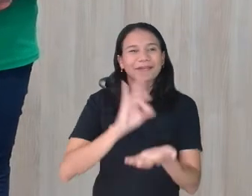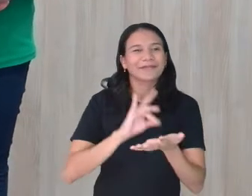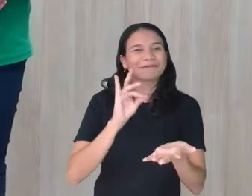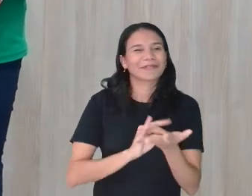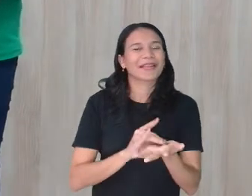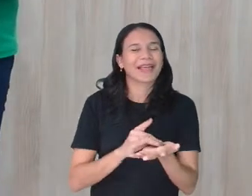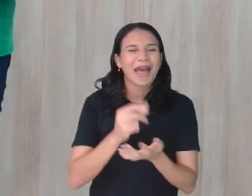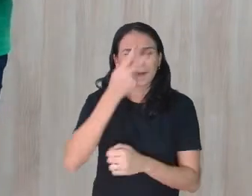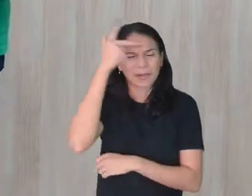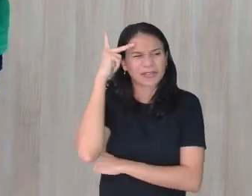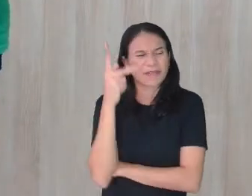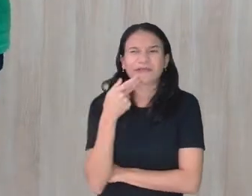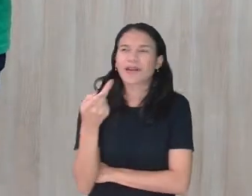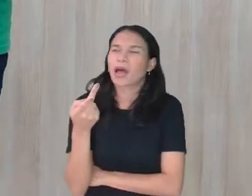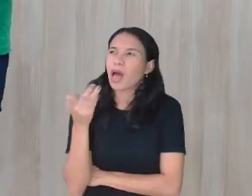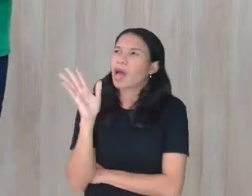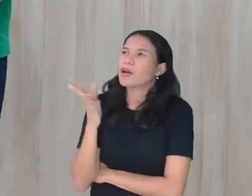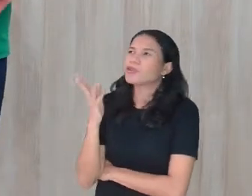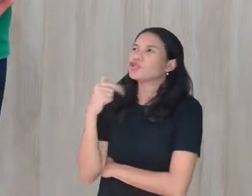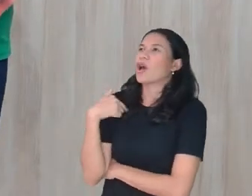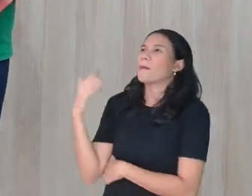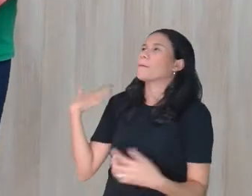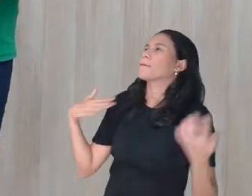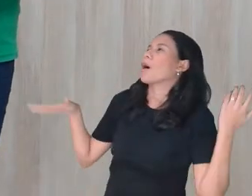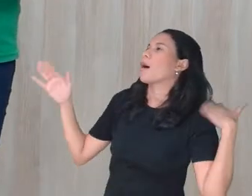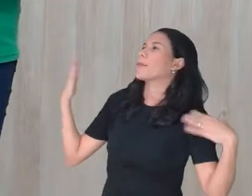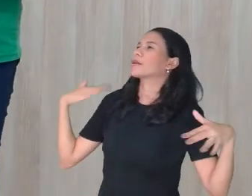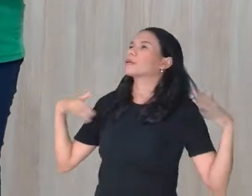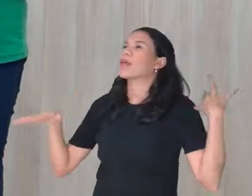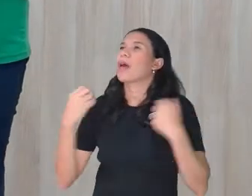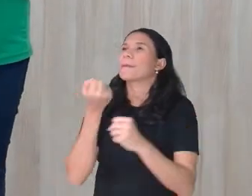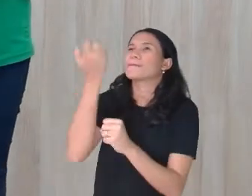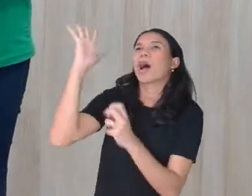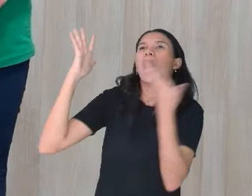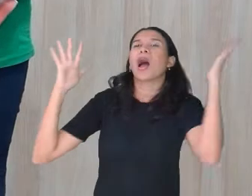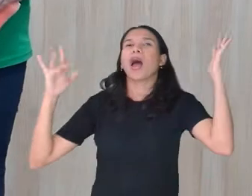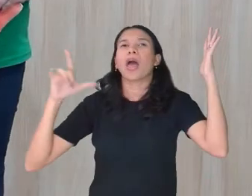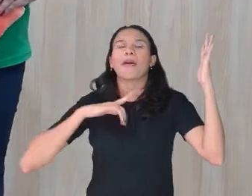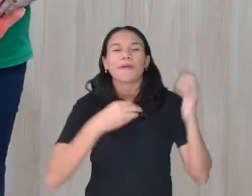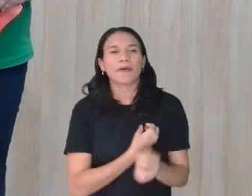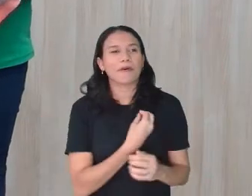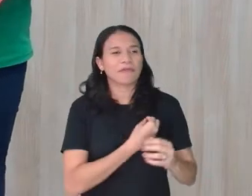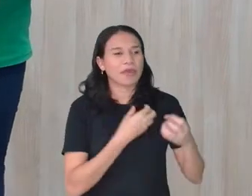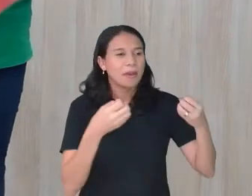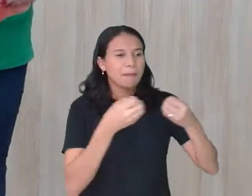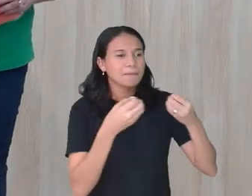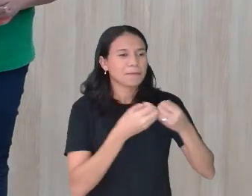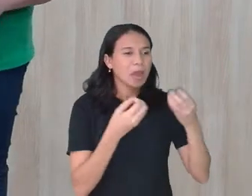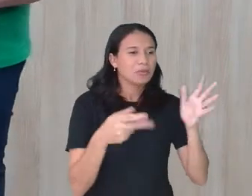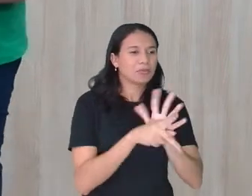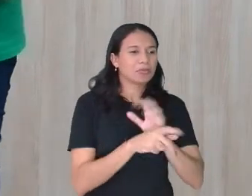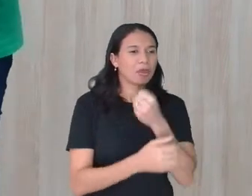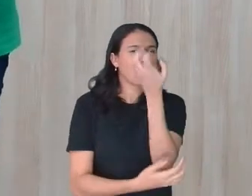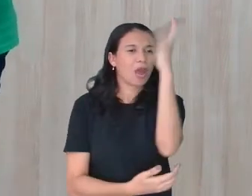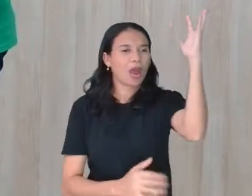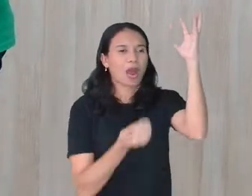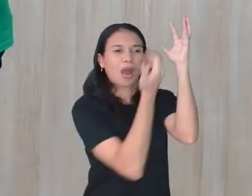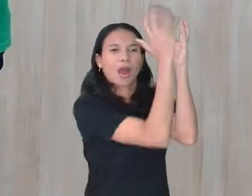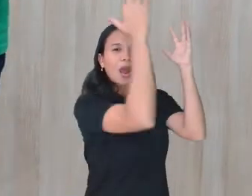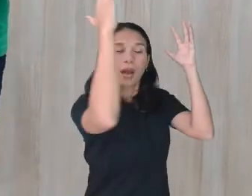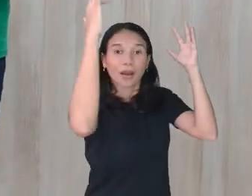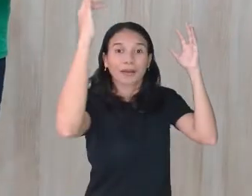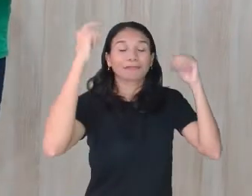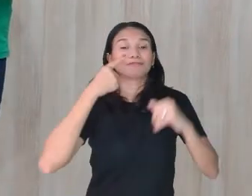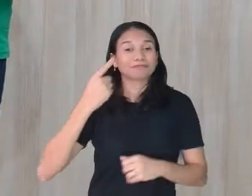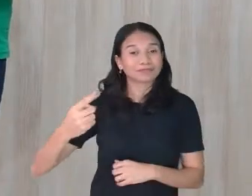de vocês dizem, eu já passei na mata, eu moro perto de uma né, de um trecho de mata. Então, aí a